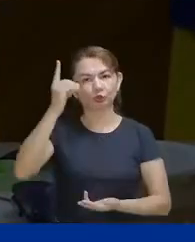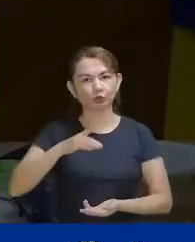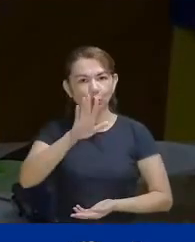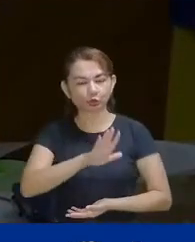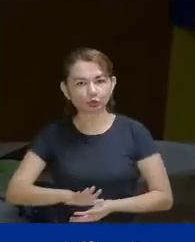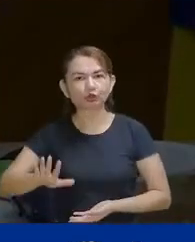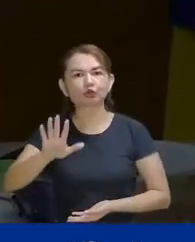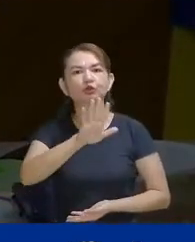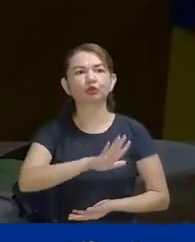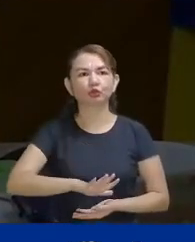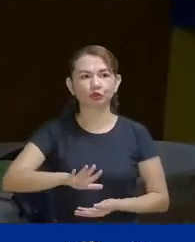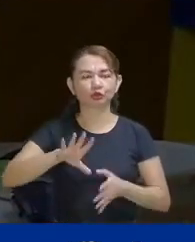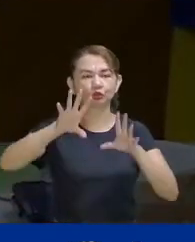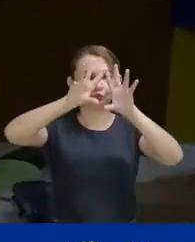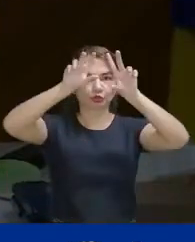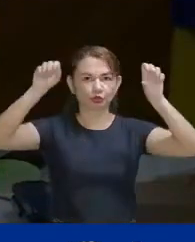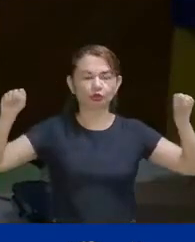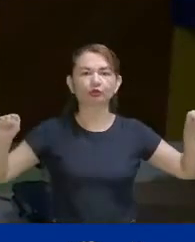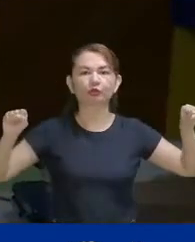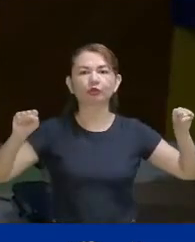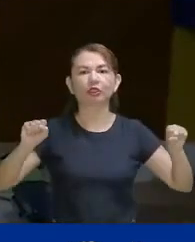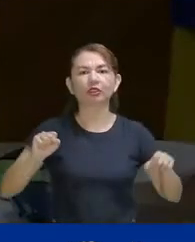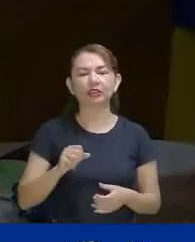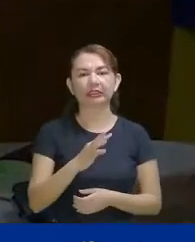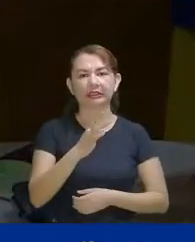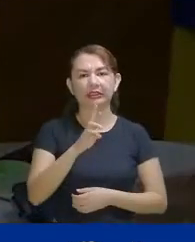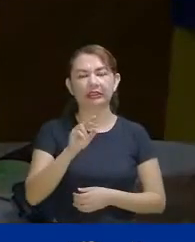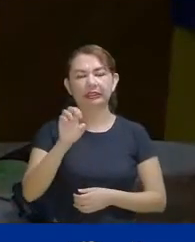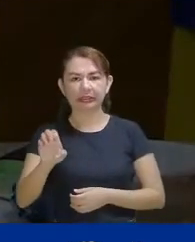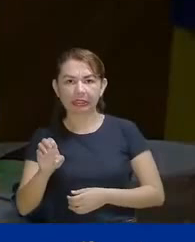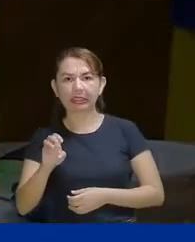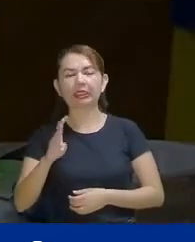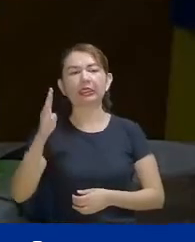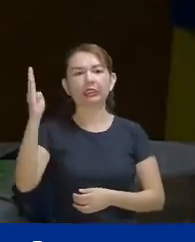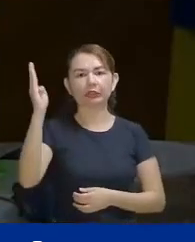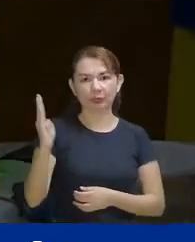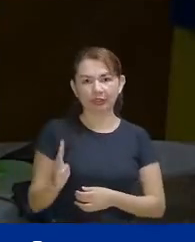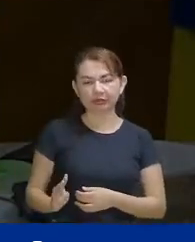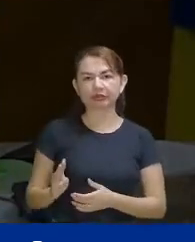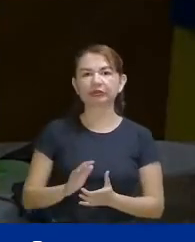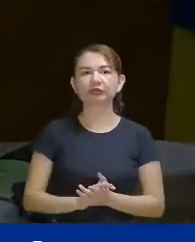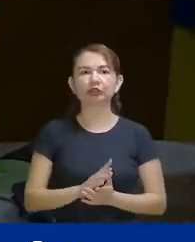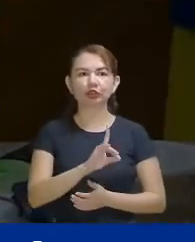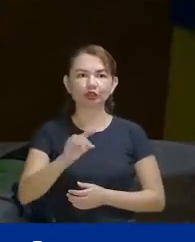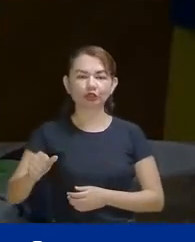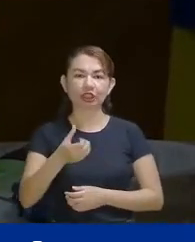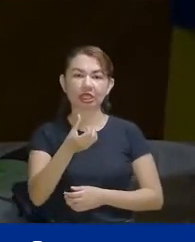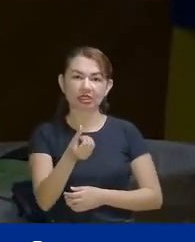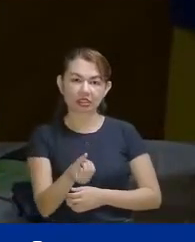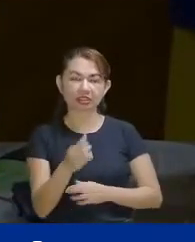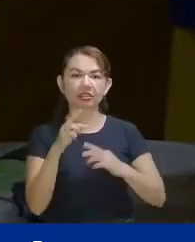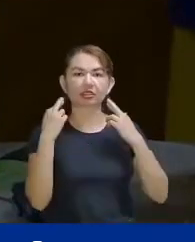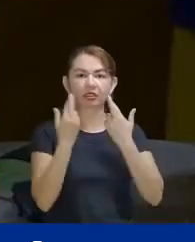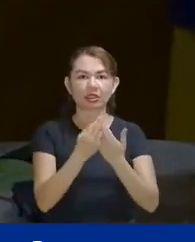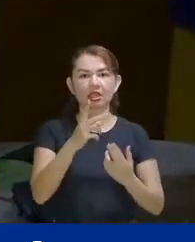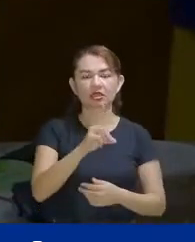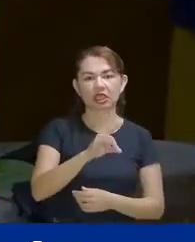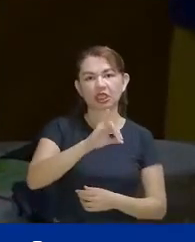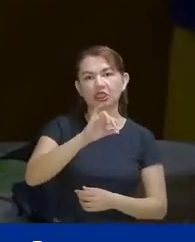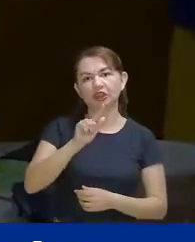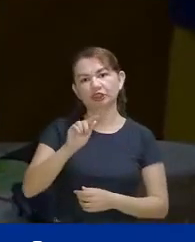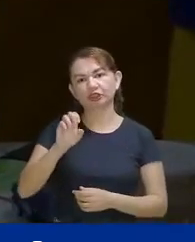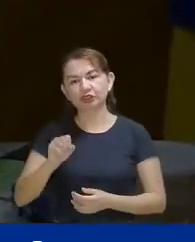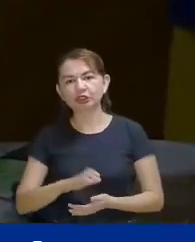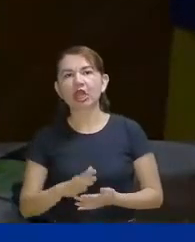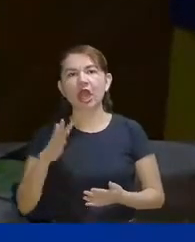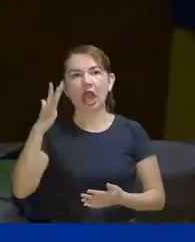gerais dos tribunais regionais eleitorais do país, e logo em seguida, no dia 6, é a reunião dos DGs. No